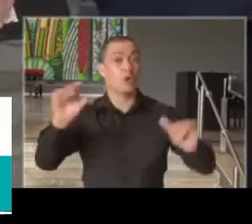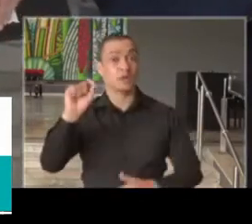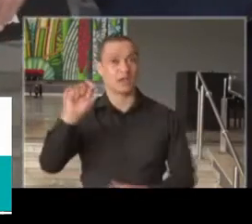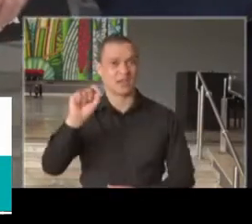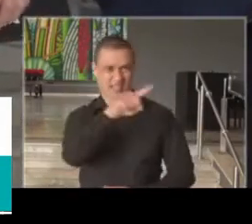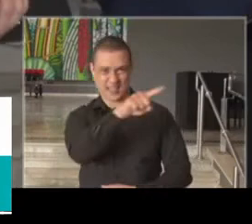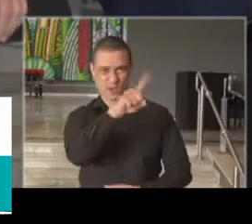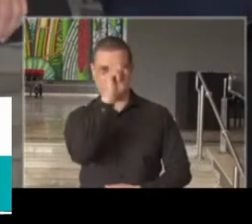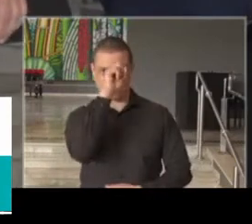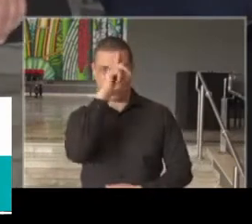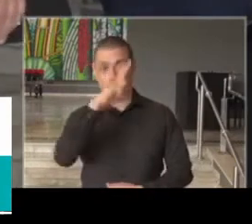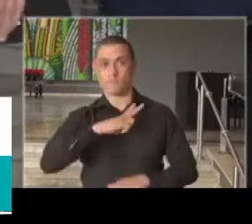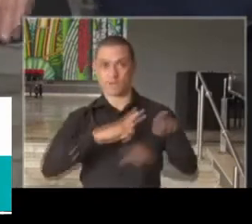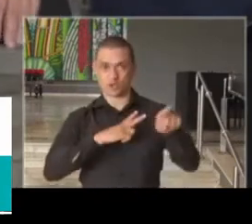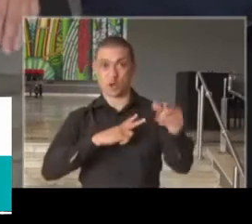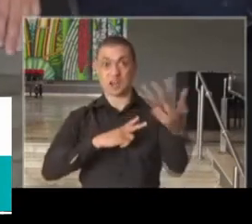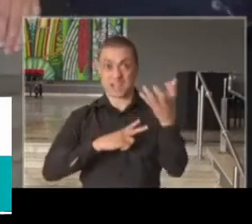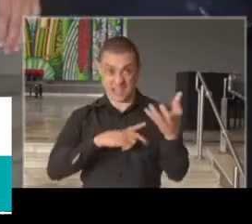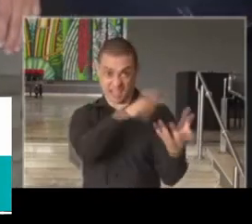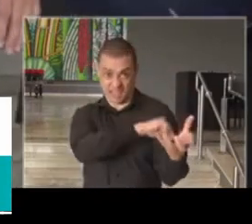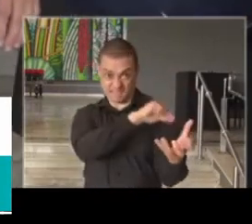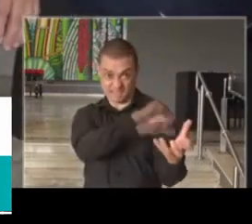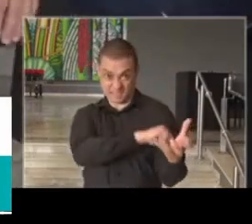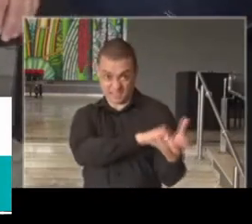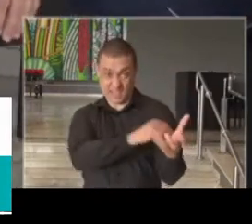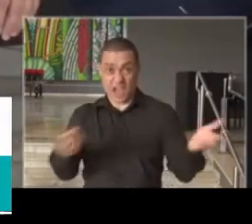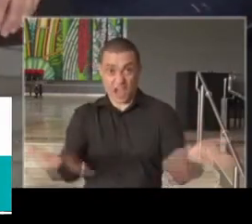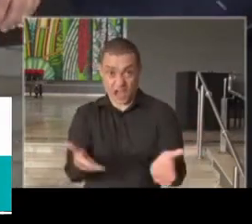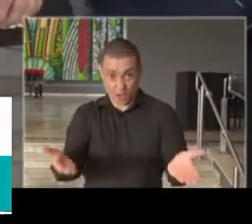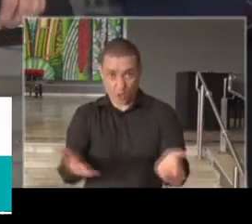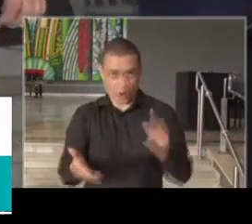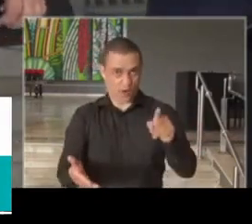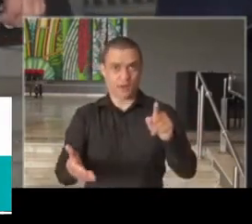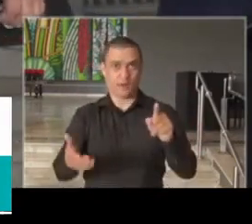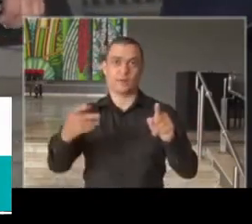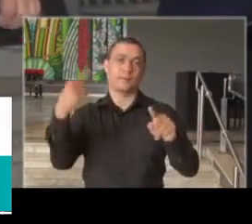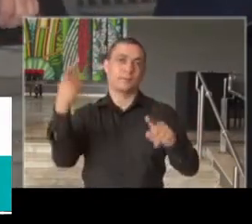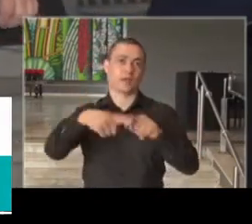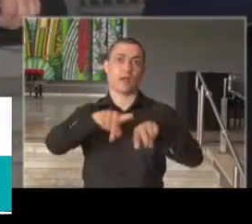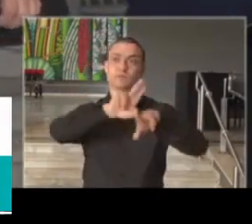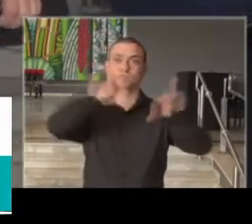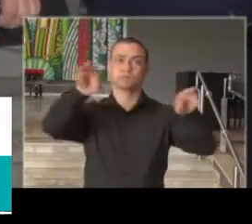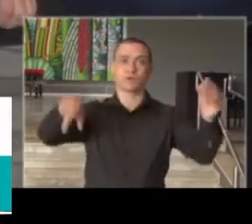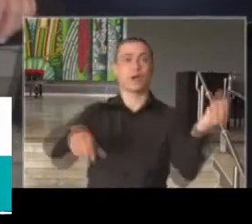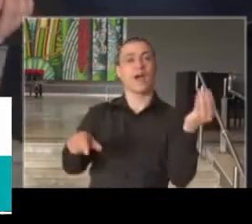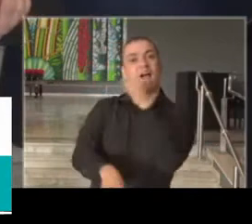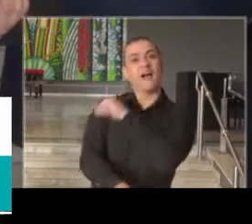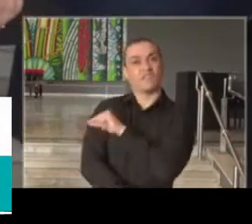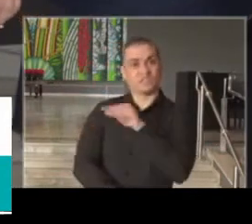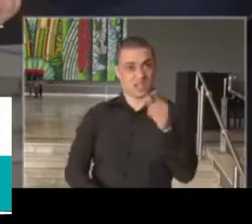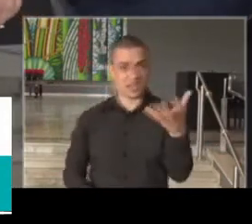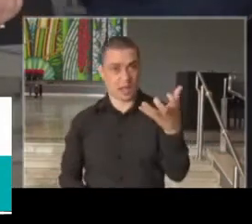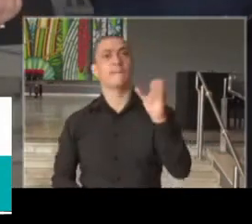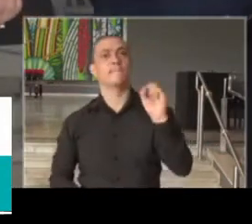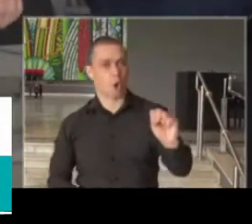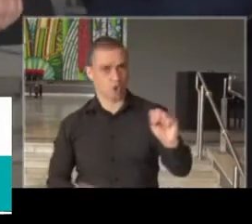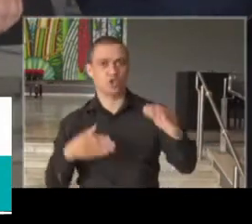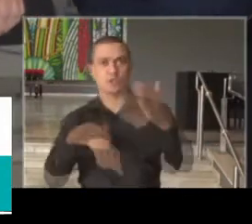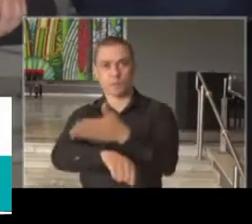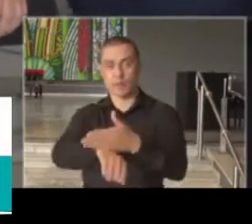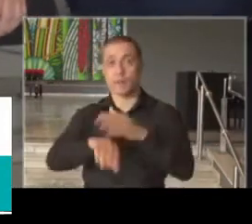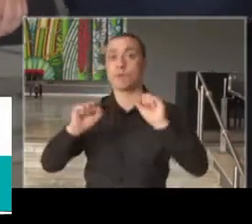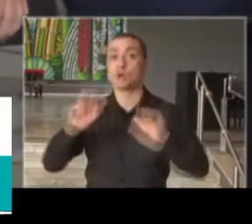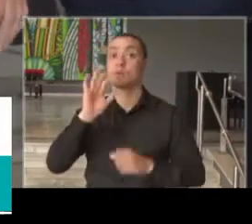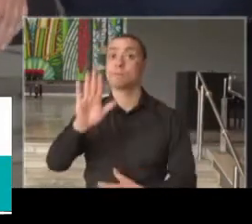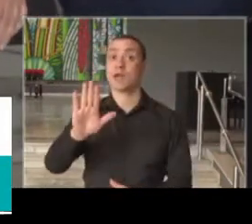clínicas privadas que quiserem participar desse movimento, desse grande mutirão para vacinação, elas poderão participar,